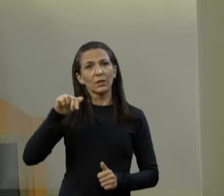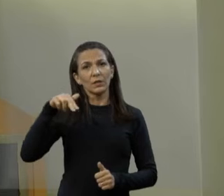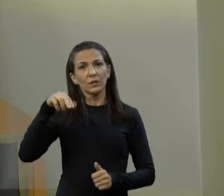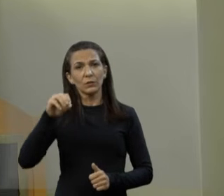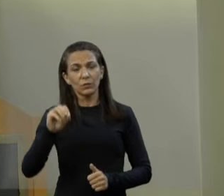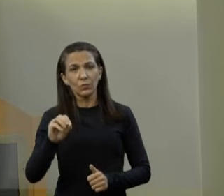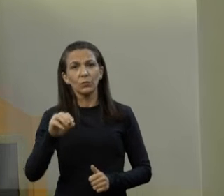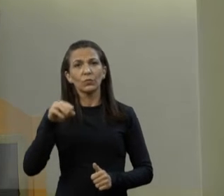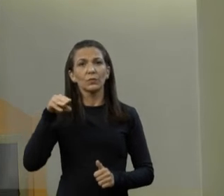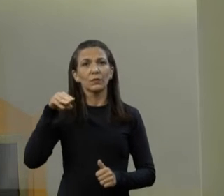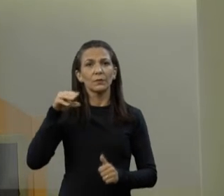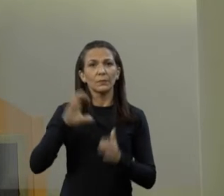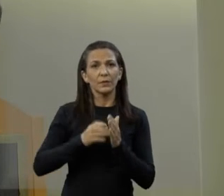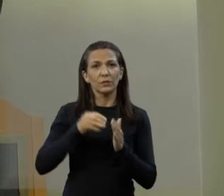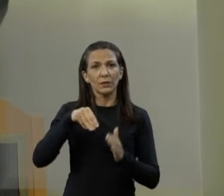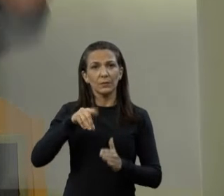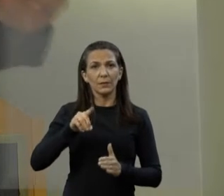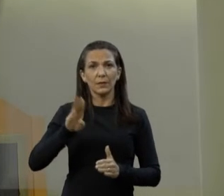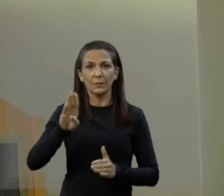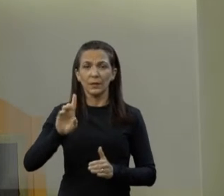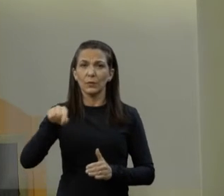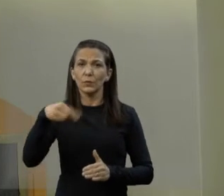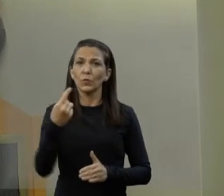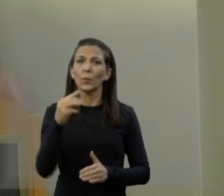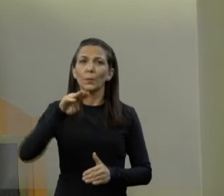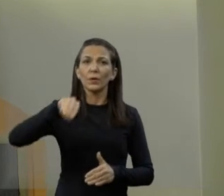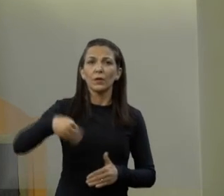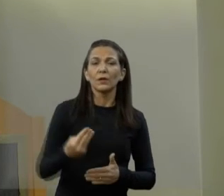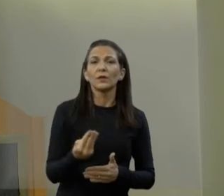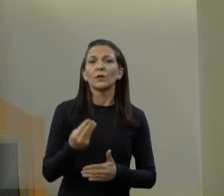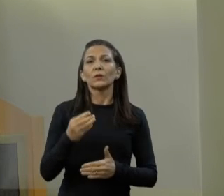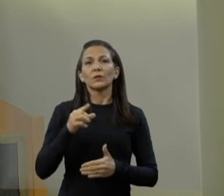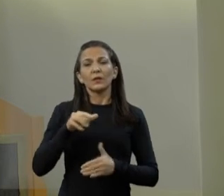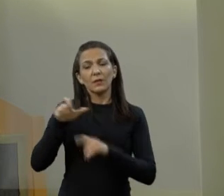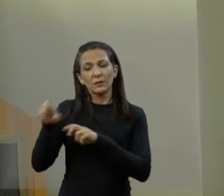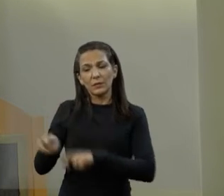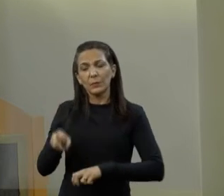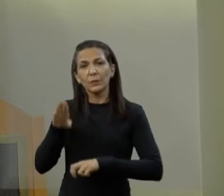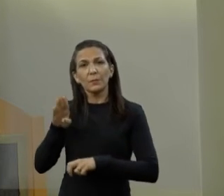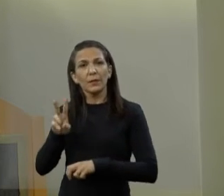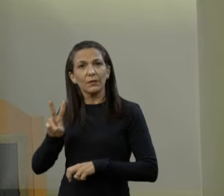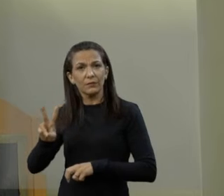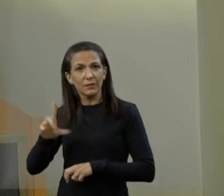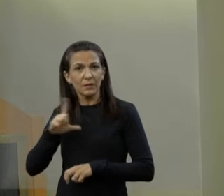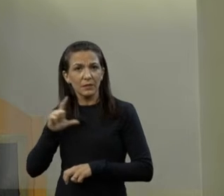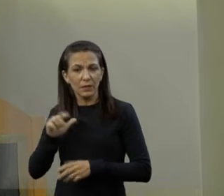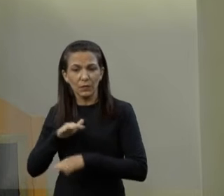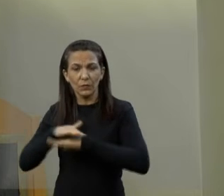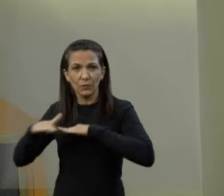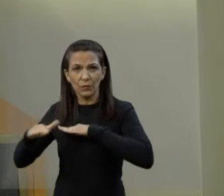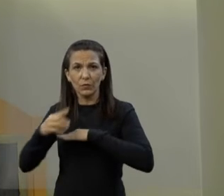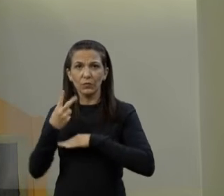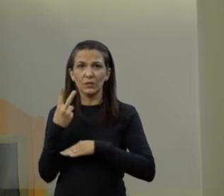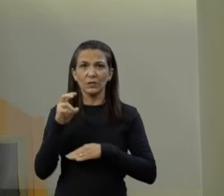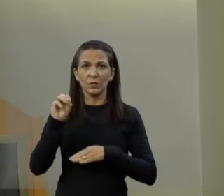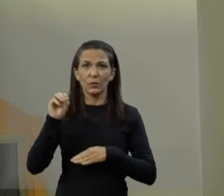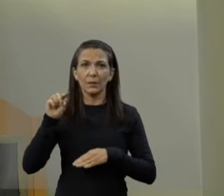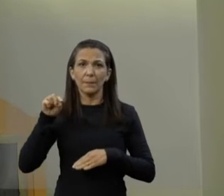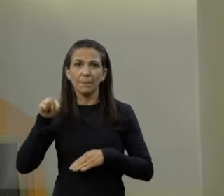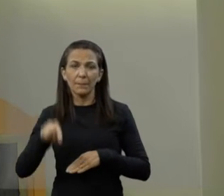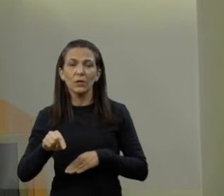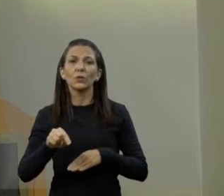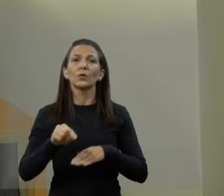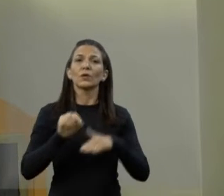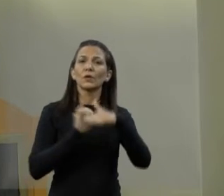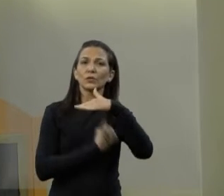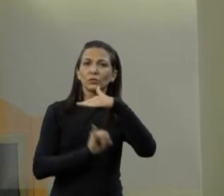assinar um contrato de um milhão para fazer toda a recuperação de assentamento Bela Vista há 250 mil para as entidades